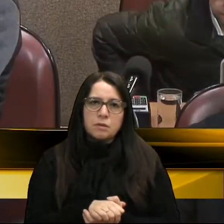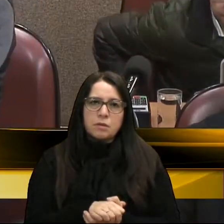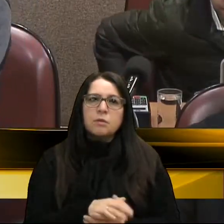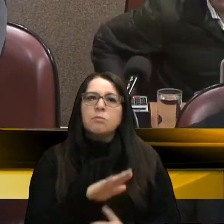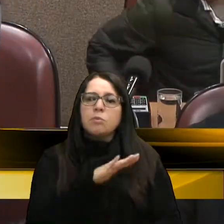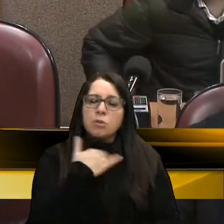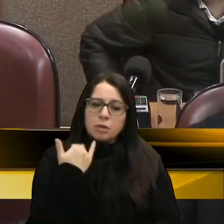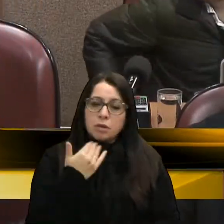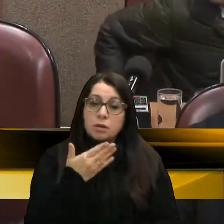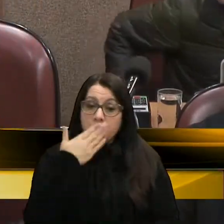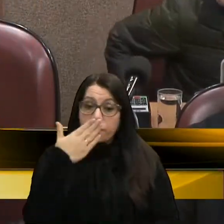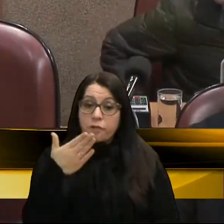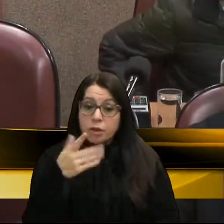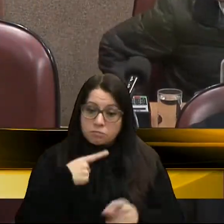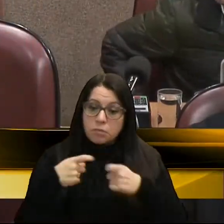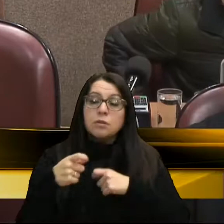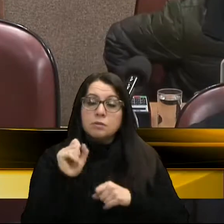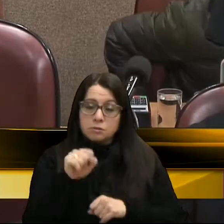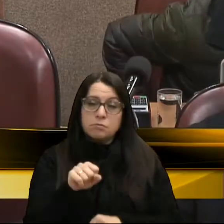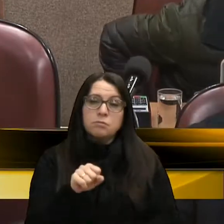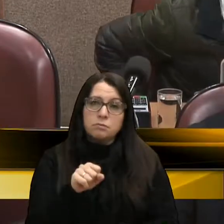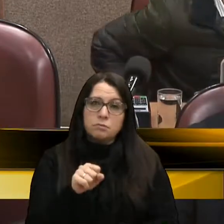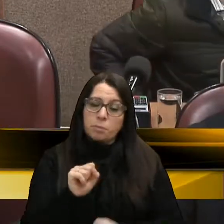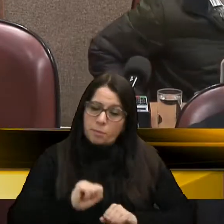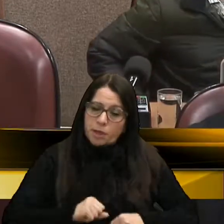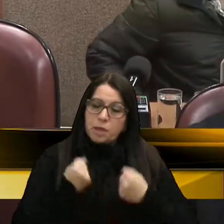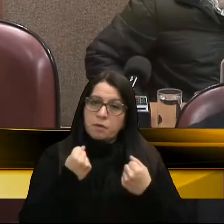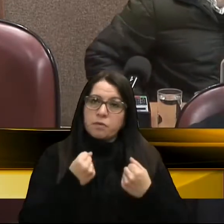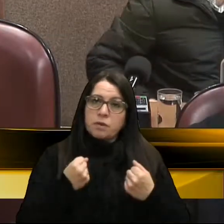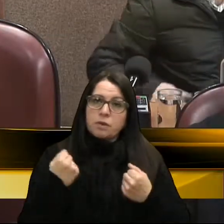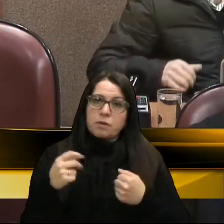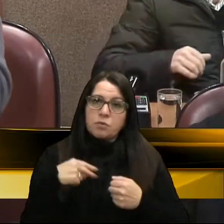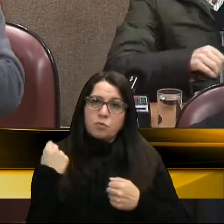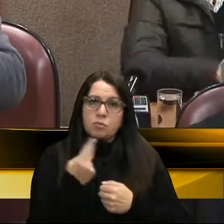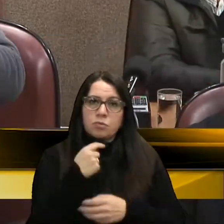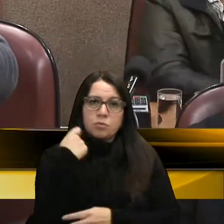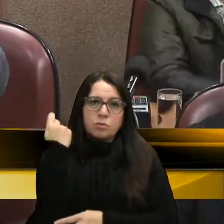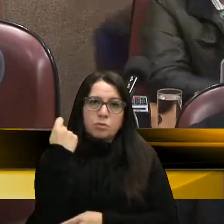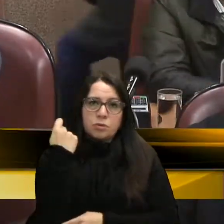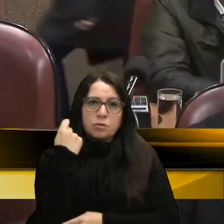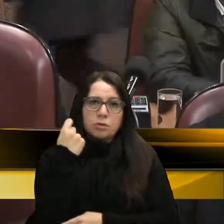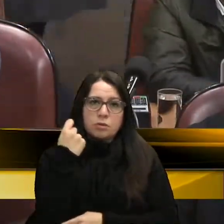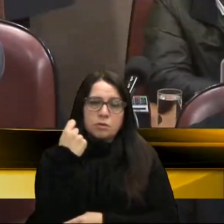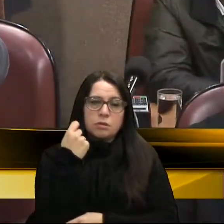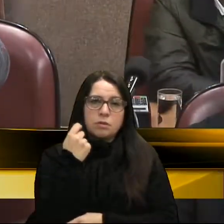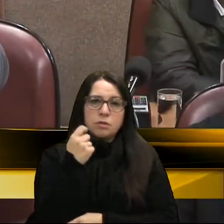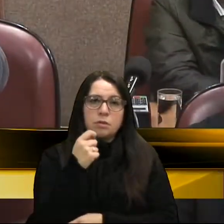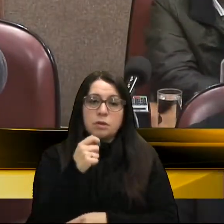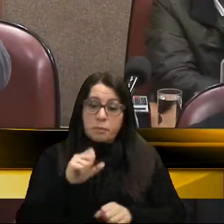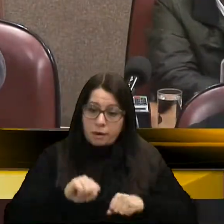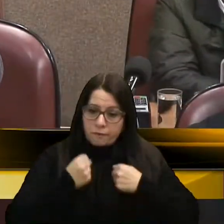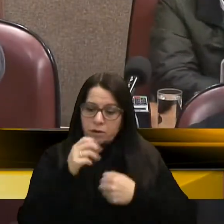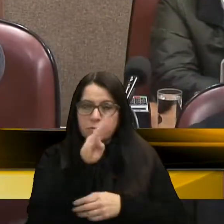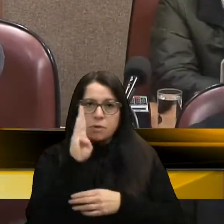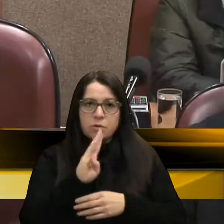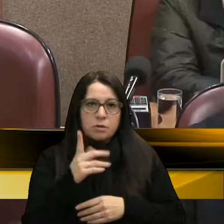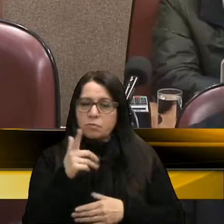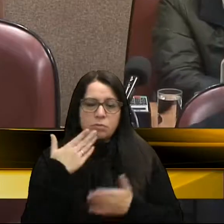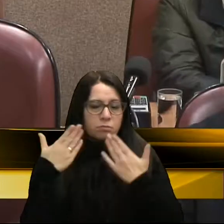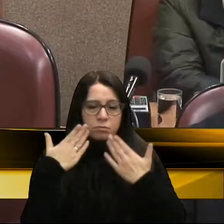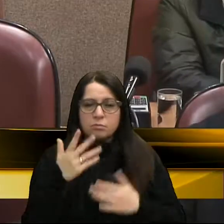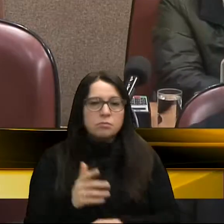morreria na frente da batalha, sim, para defender o nosso Rio Grande do Sul, se fosse o caso, e para defender o Brasil, não tenha